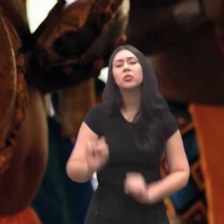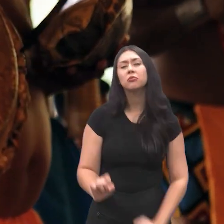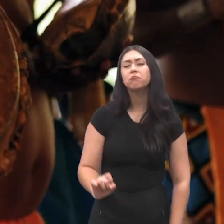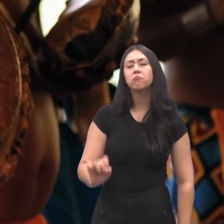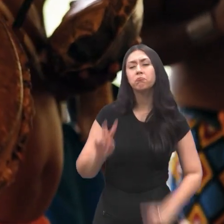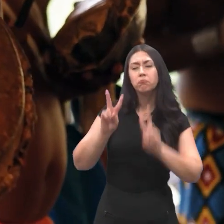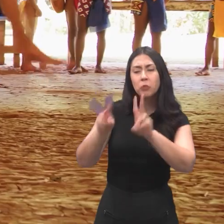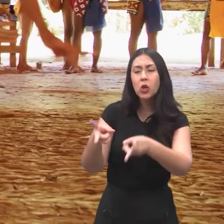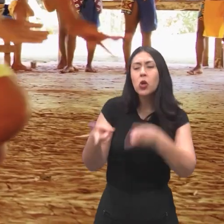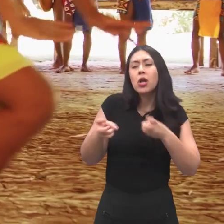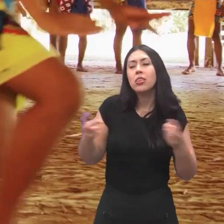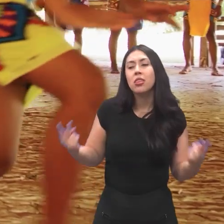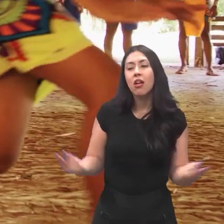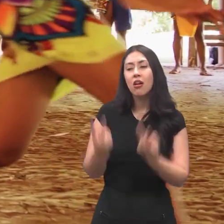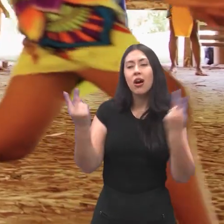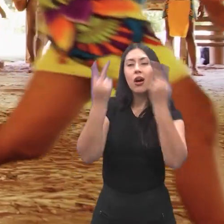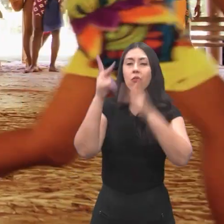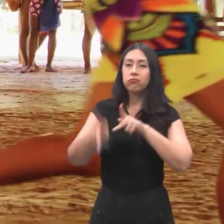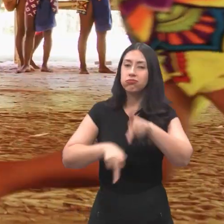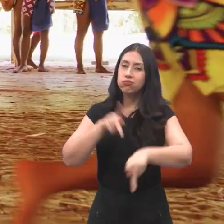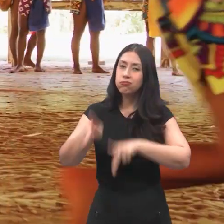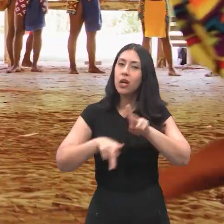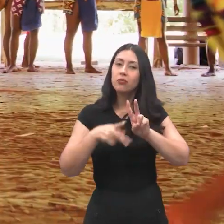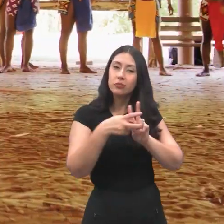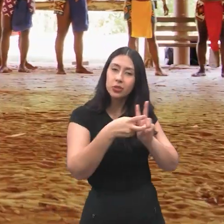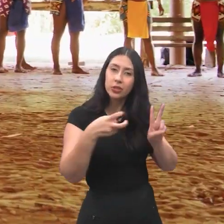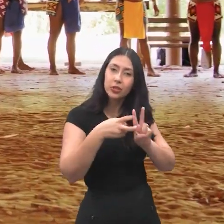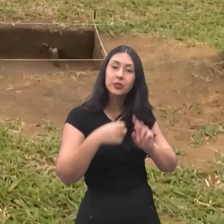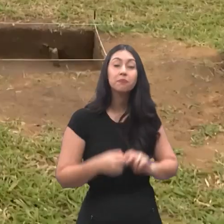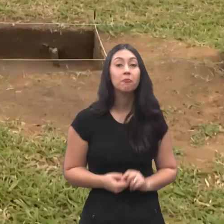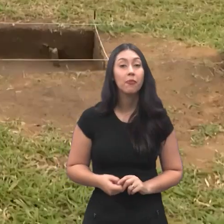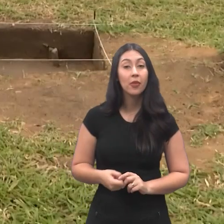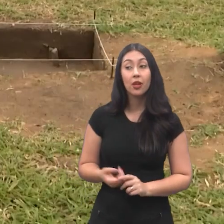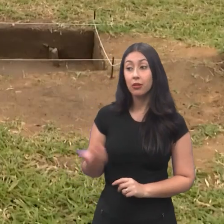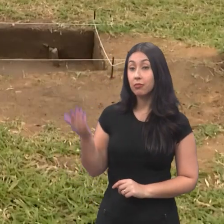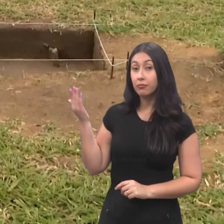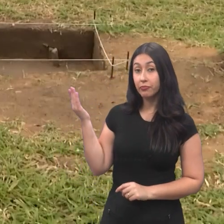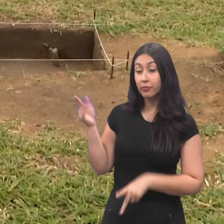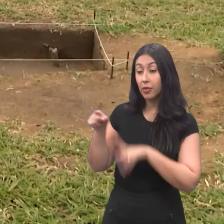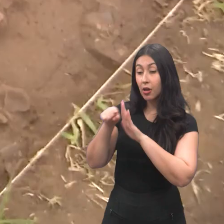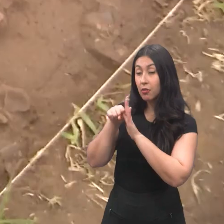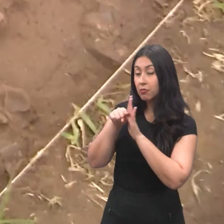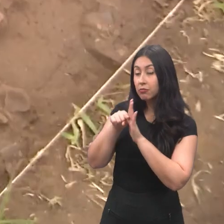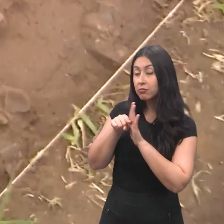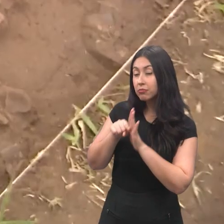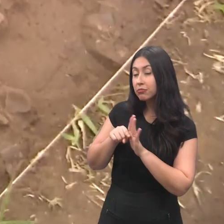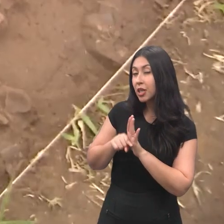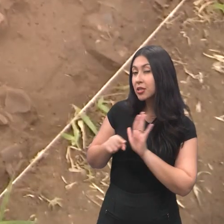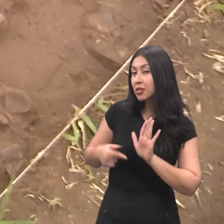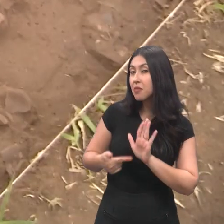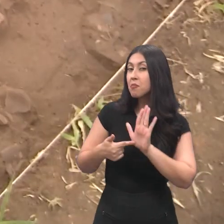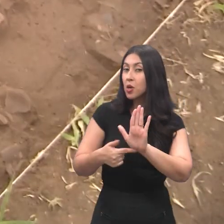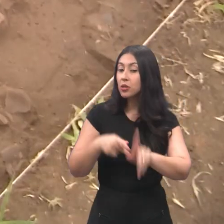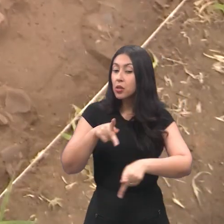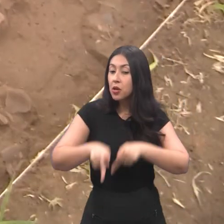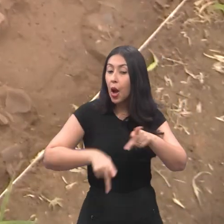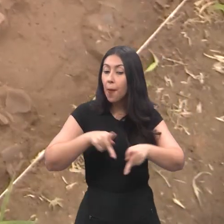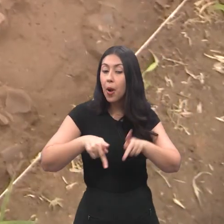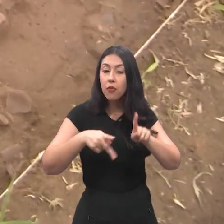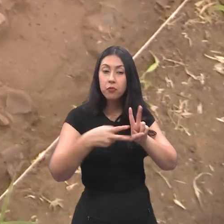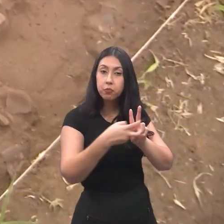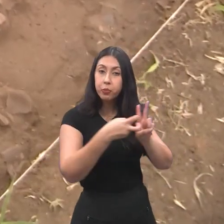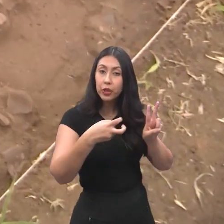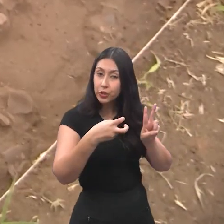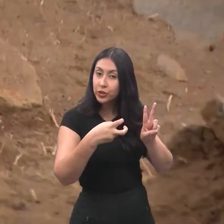o reconhecimento e a valorização dos povos originários. Por aqui, as pesquisas realizadas até hoje mostram que os